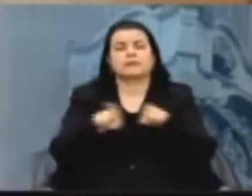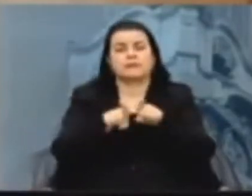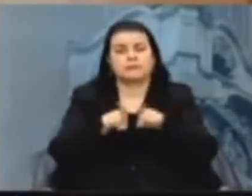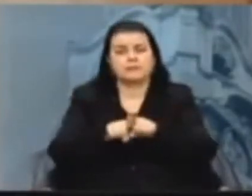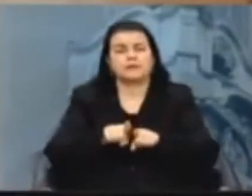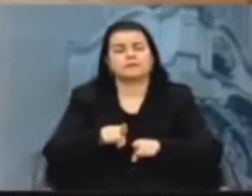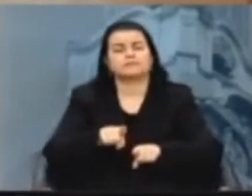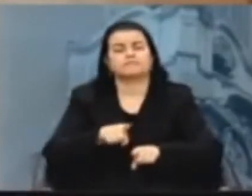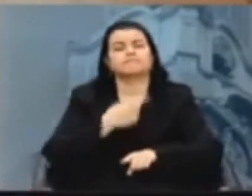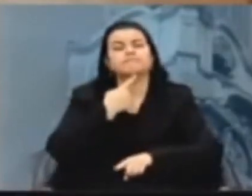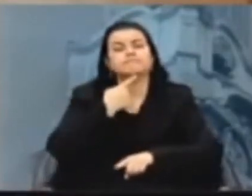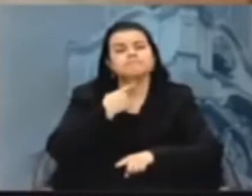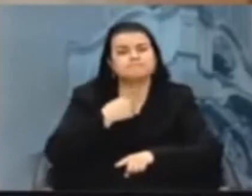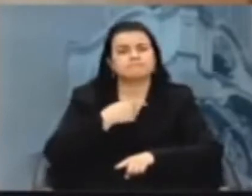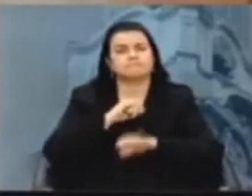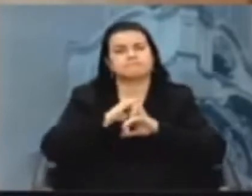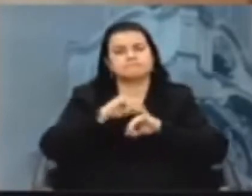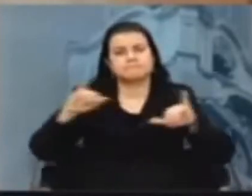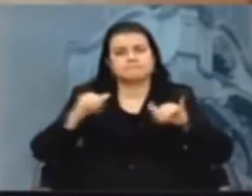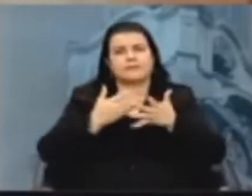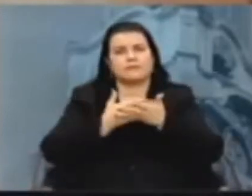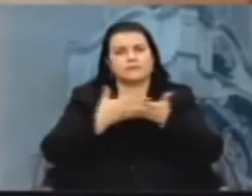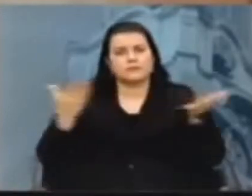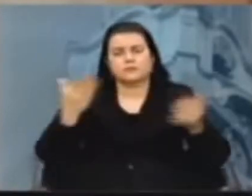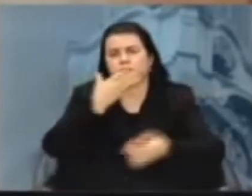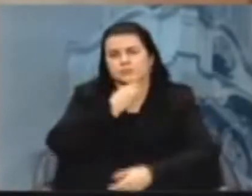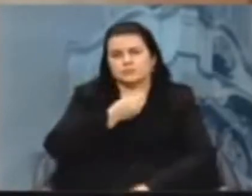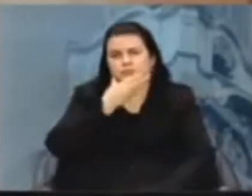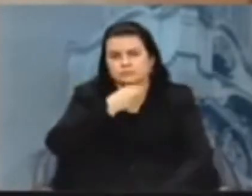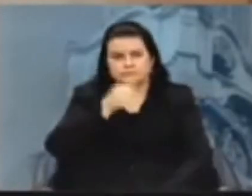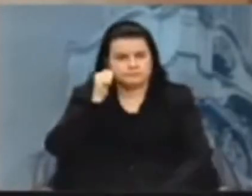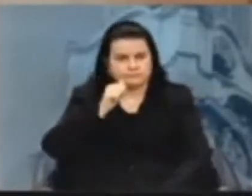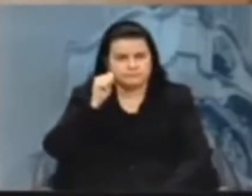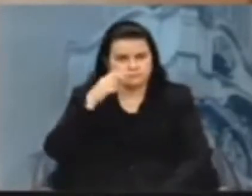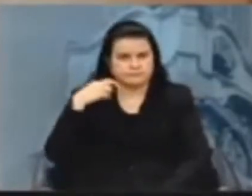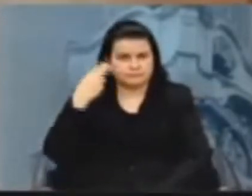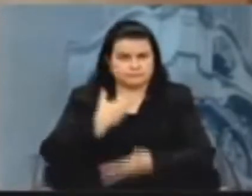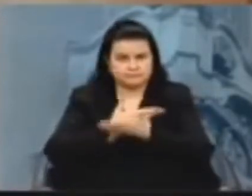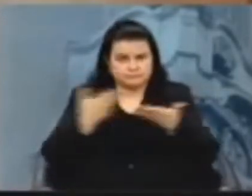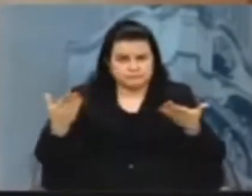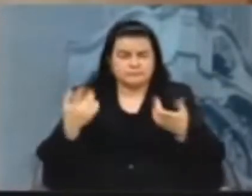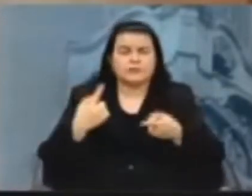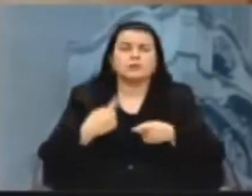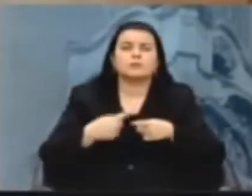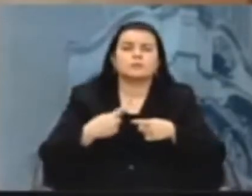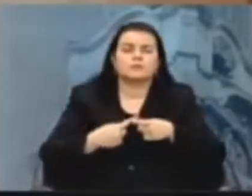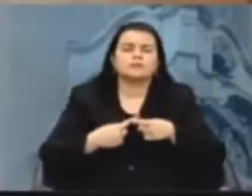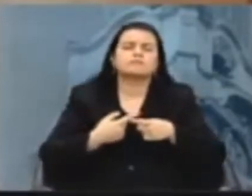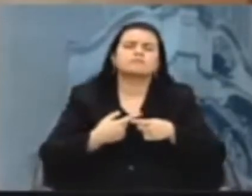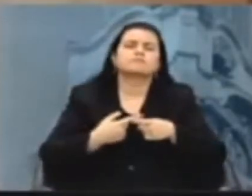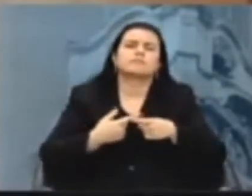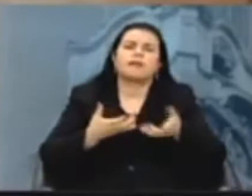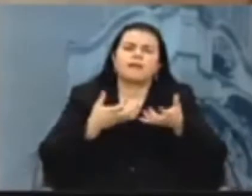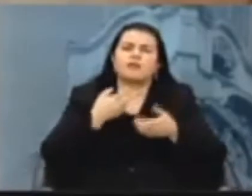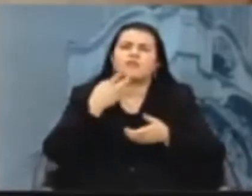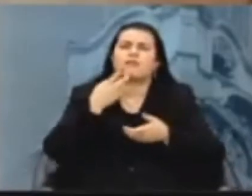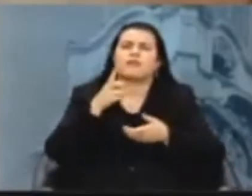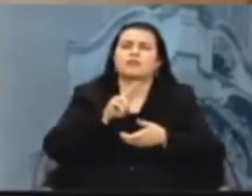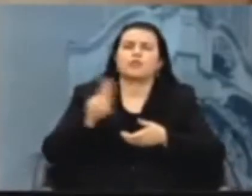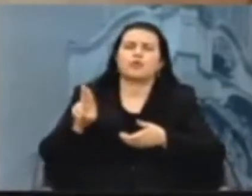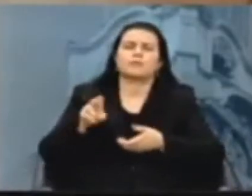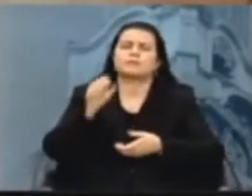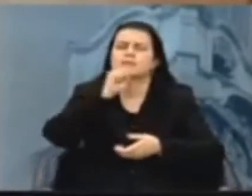gostaria, senhores vereadores e senhoras vereadoras, em cumprimento em nome de um velho amigo, dos tempos